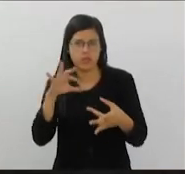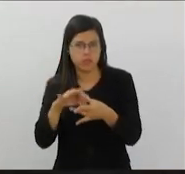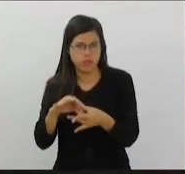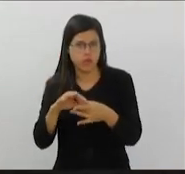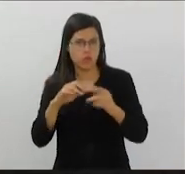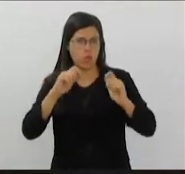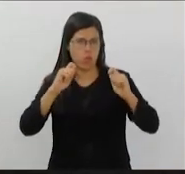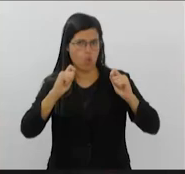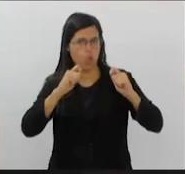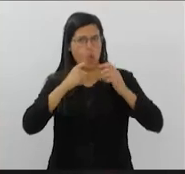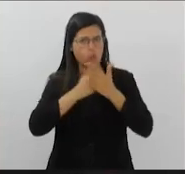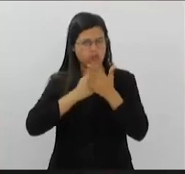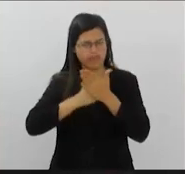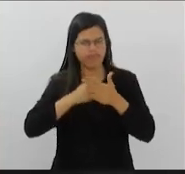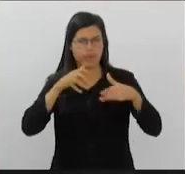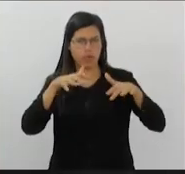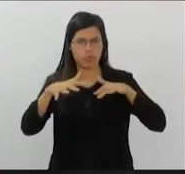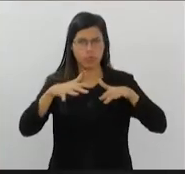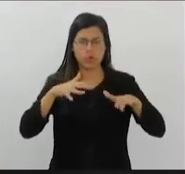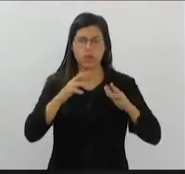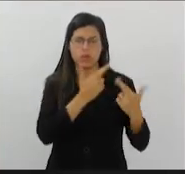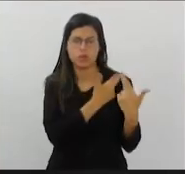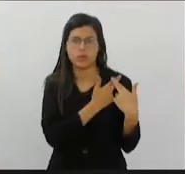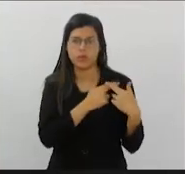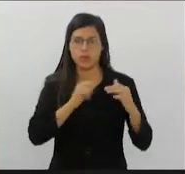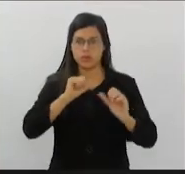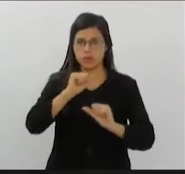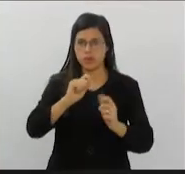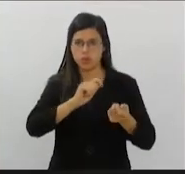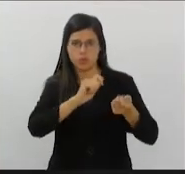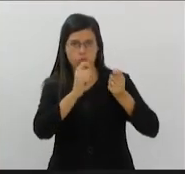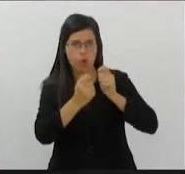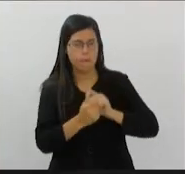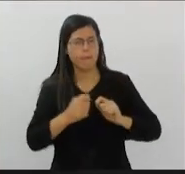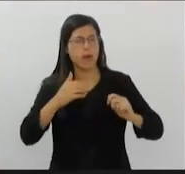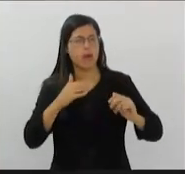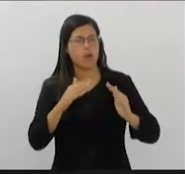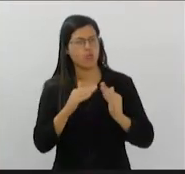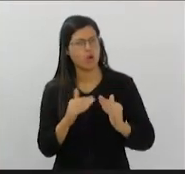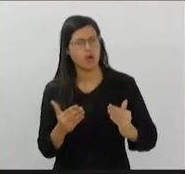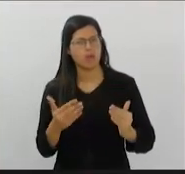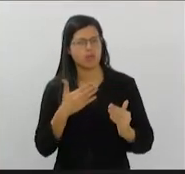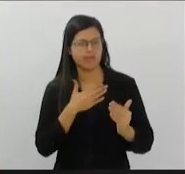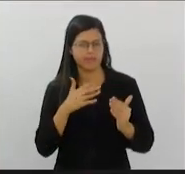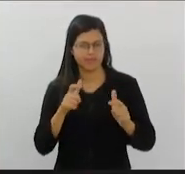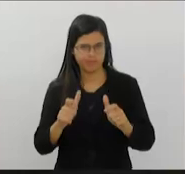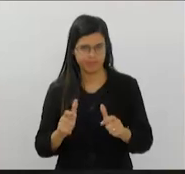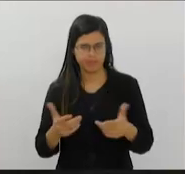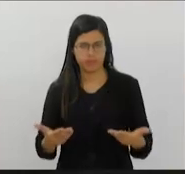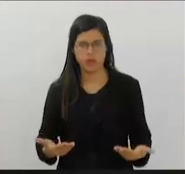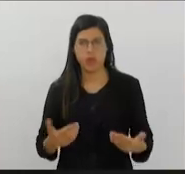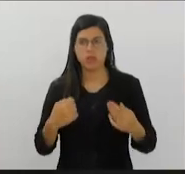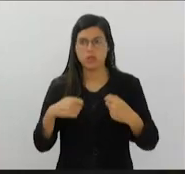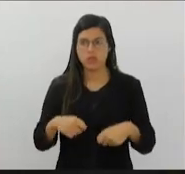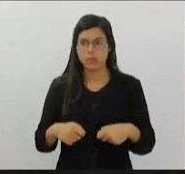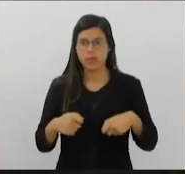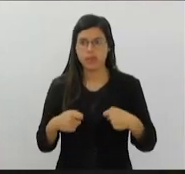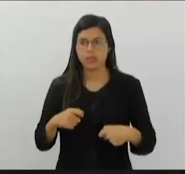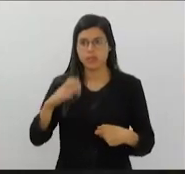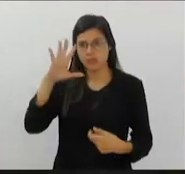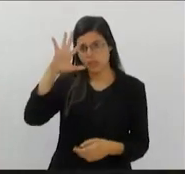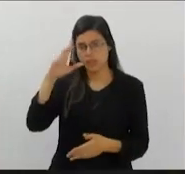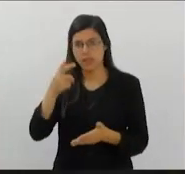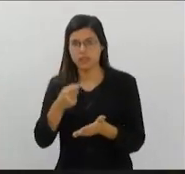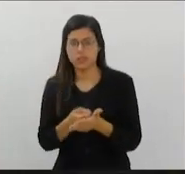ativismo, com essa responsabilidade de transformar o meu território, a gente precisa, muitas das vezes, decidir se a gente quer